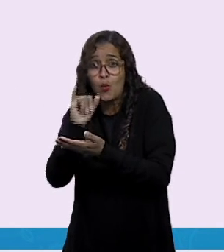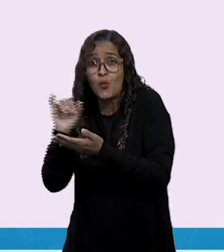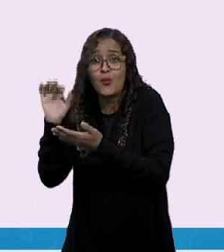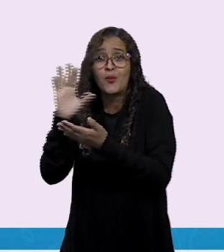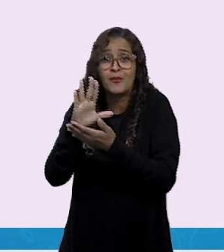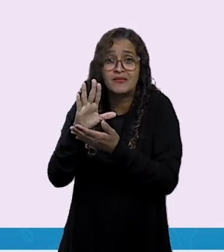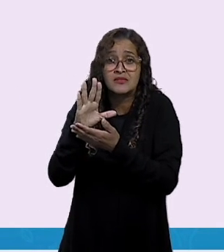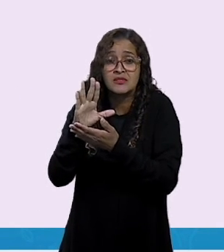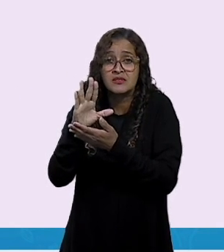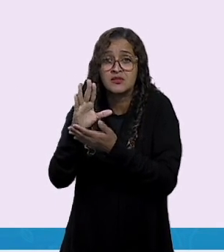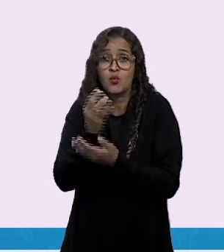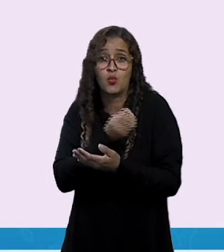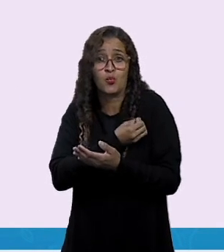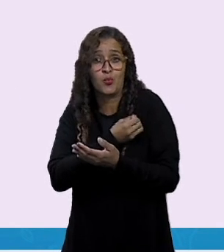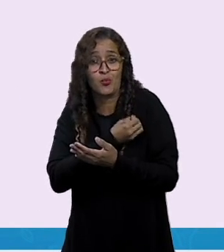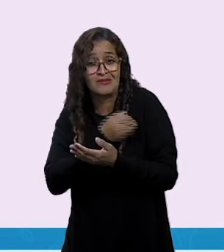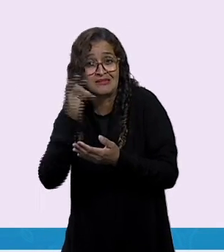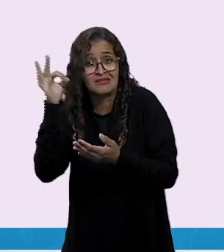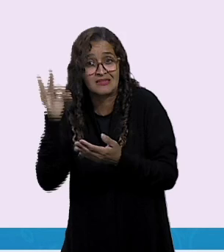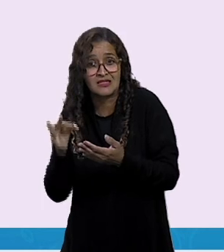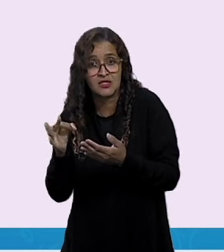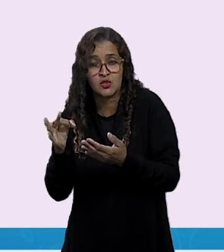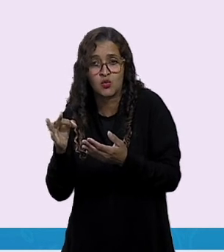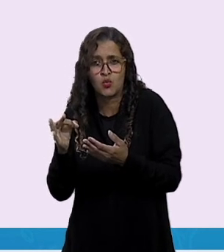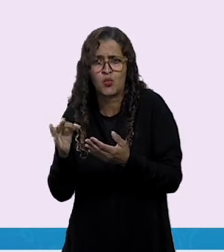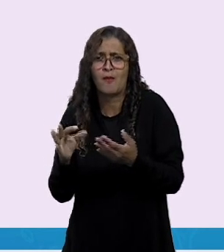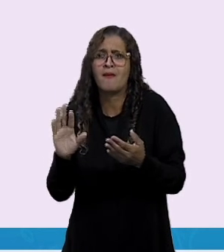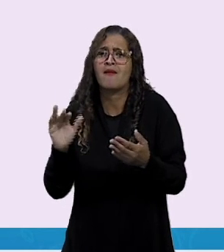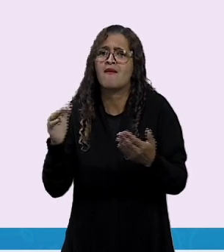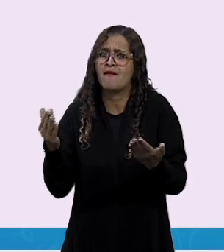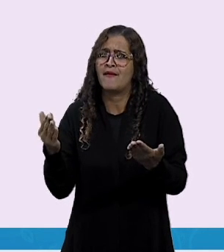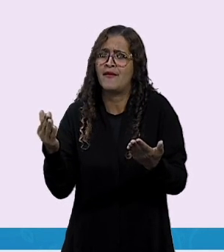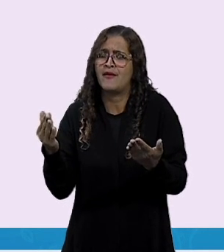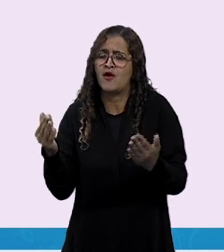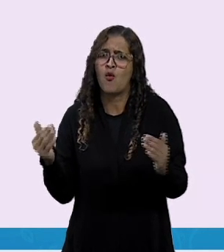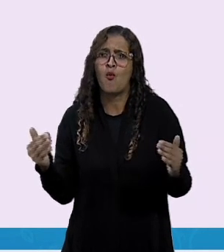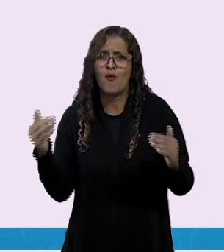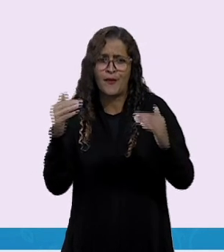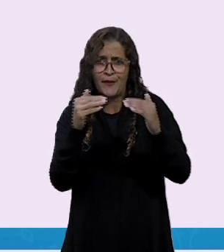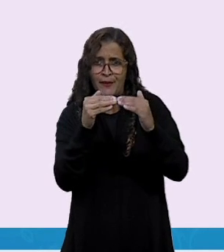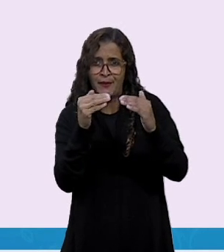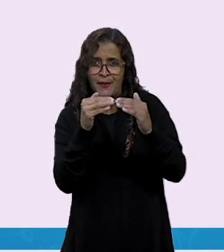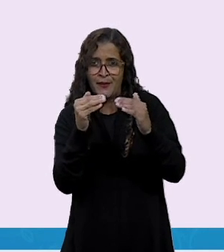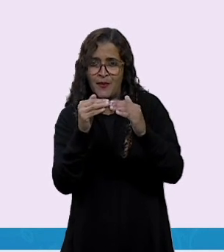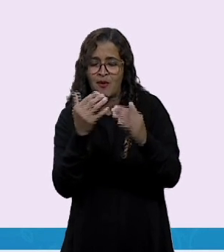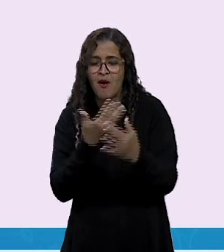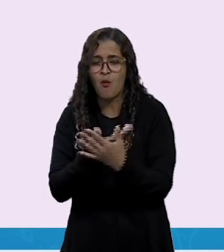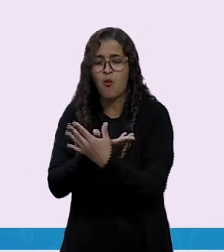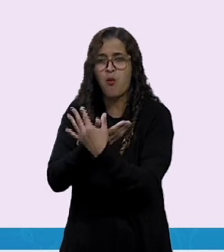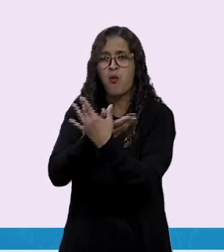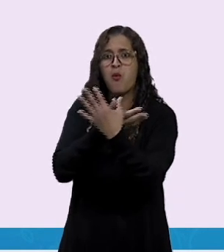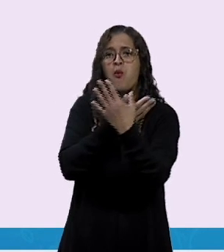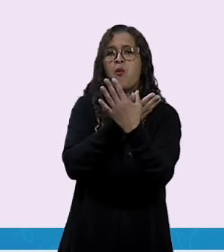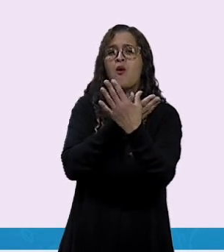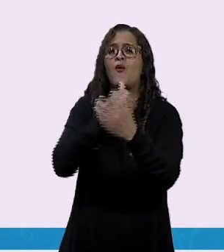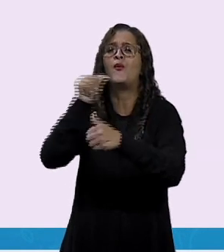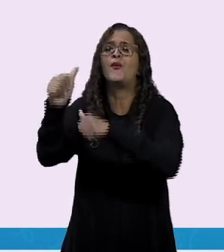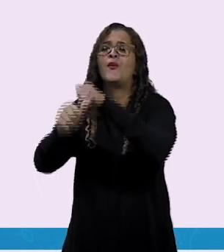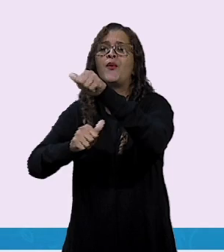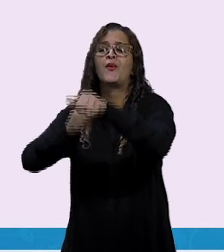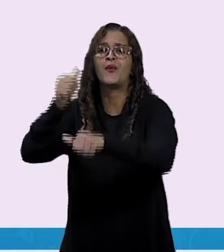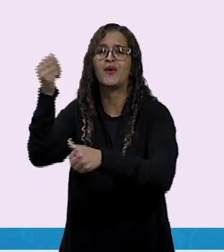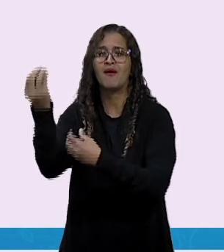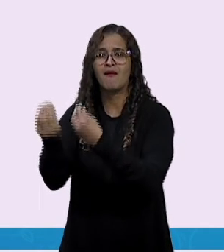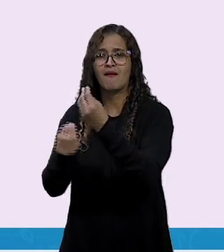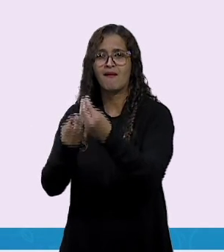das borboletas. A gente aprendeu, né, que a borboleta ela passa por metamorfose para ela poder se desenvolver